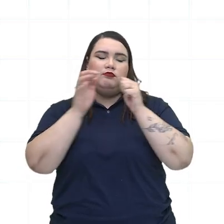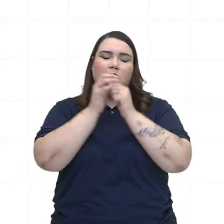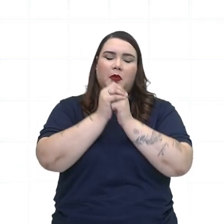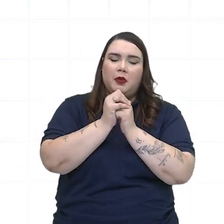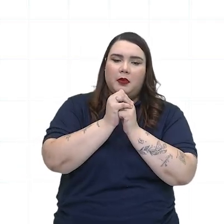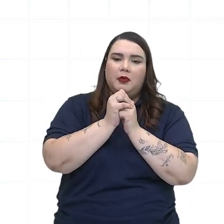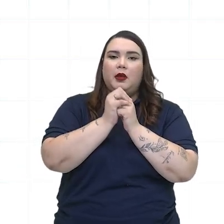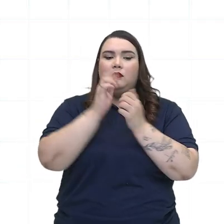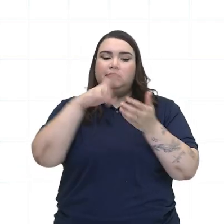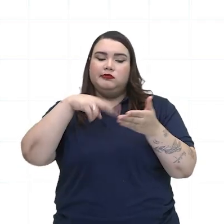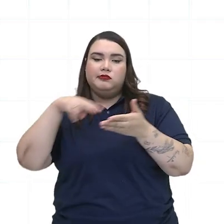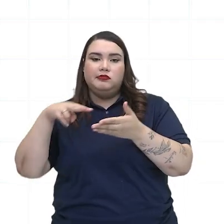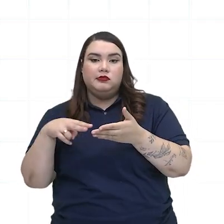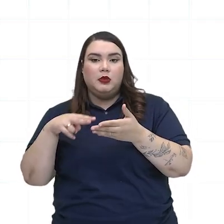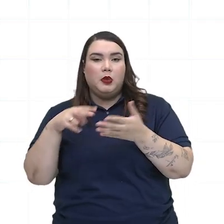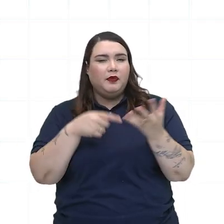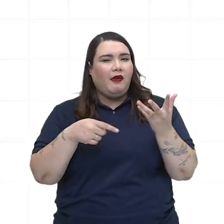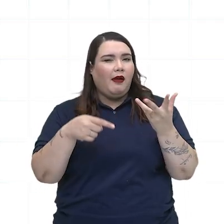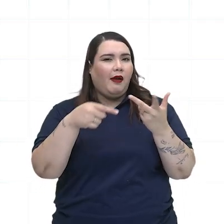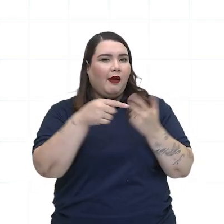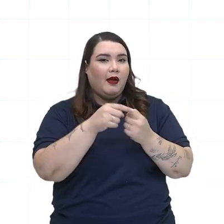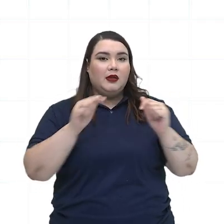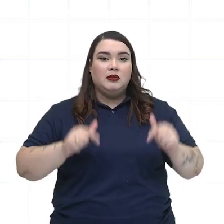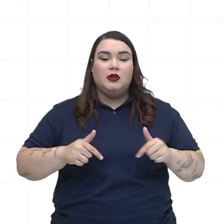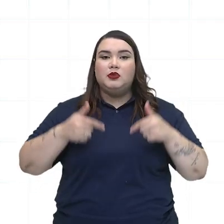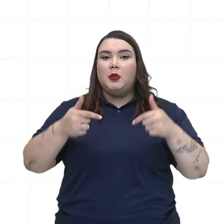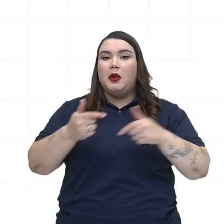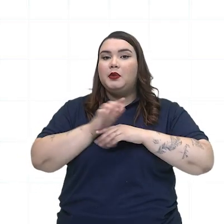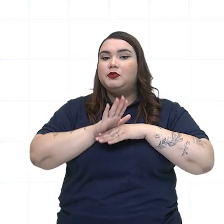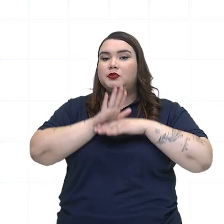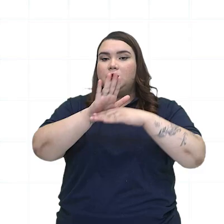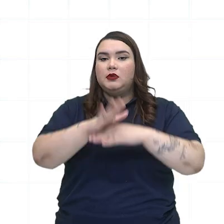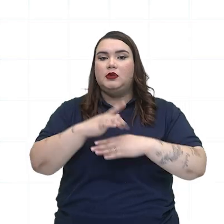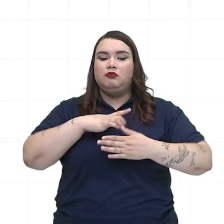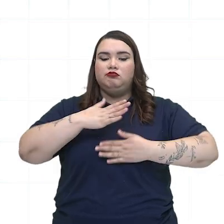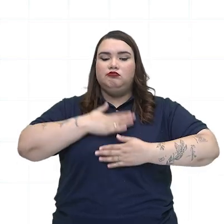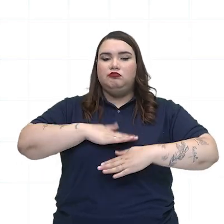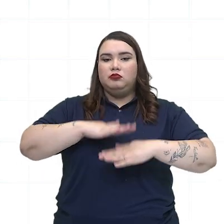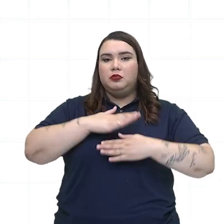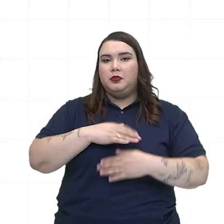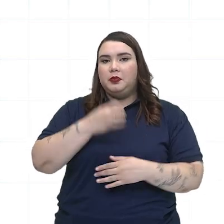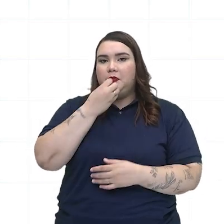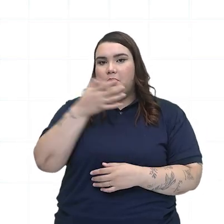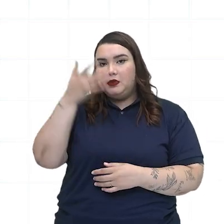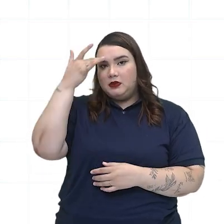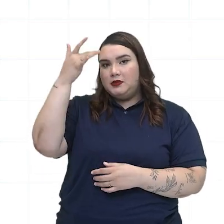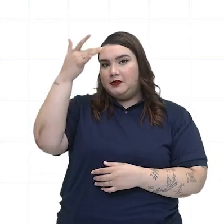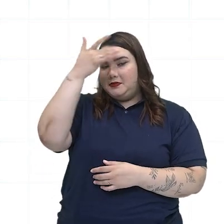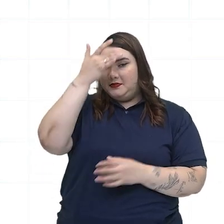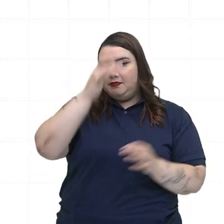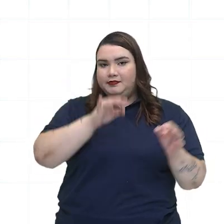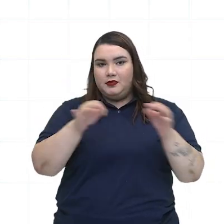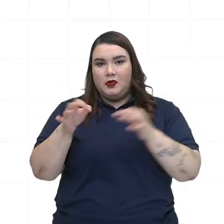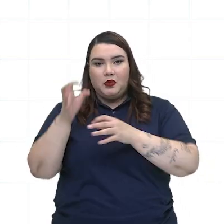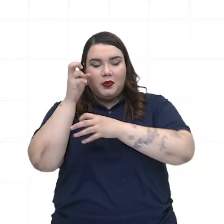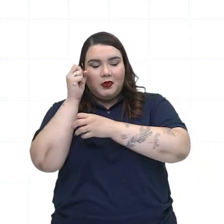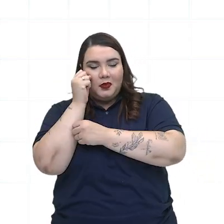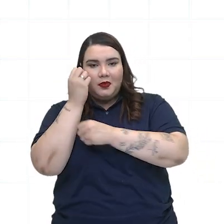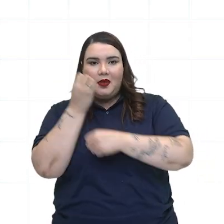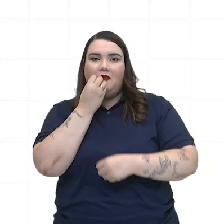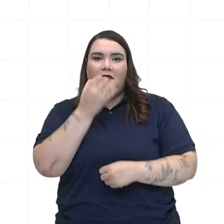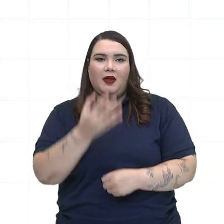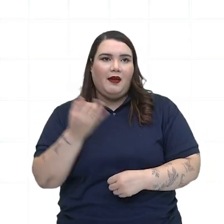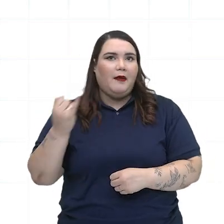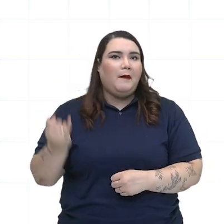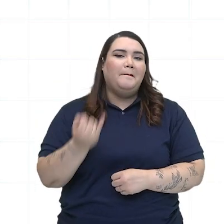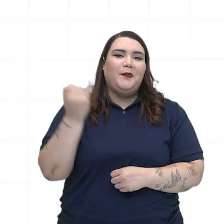essas são atividades que ajudam a gente a relaxar a nossa mente. A gente sabe que uma noite de sono é super importante e